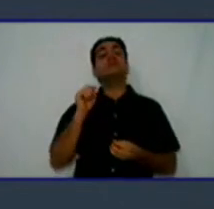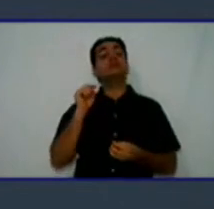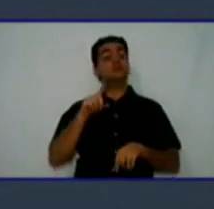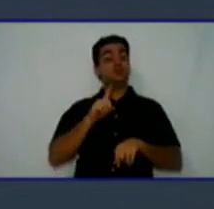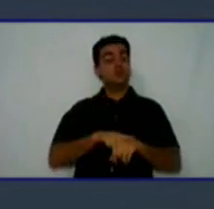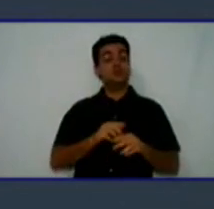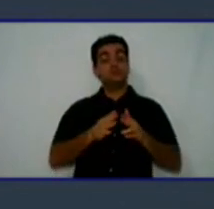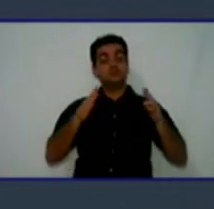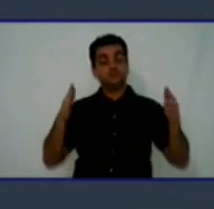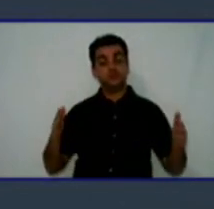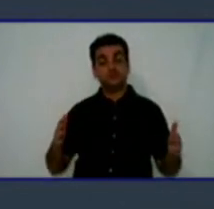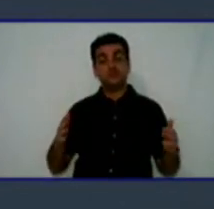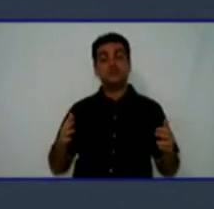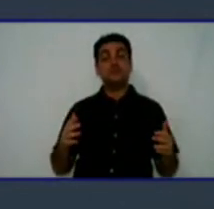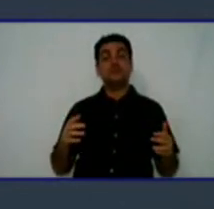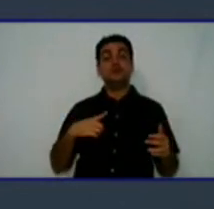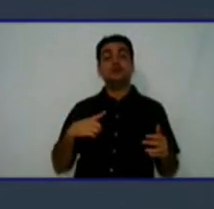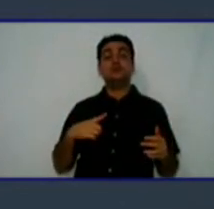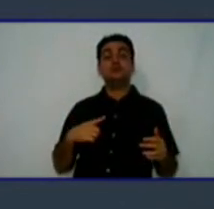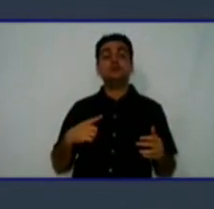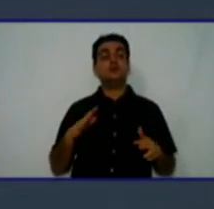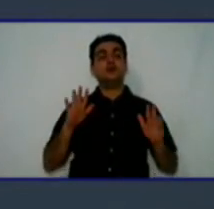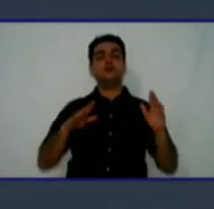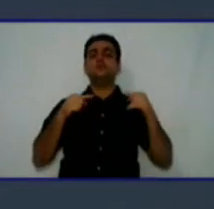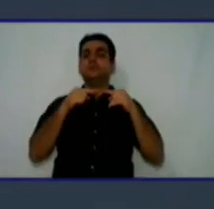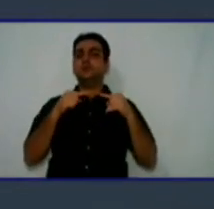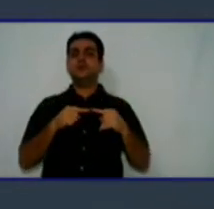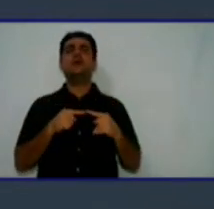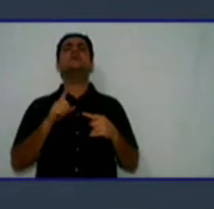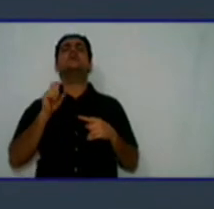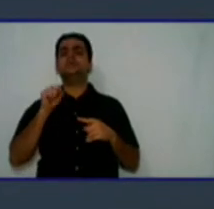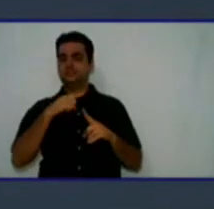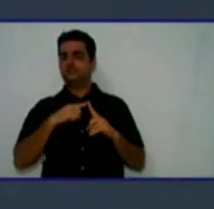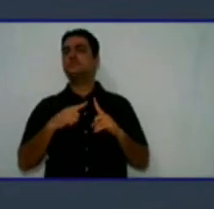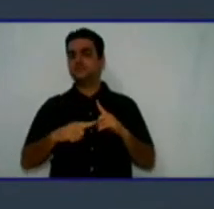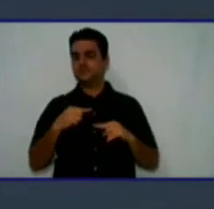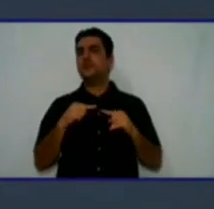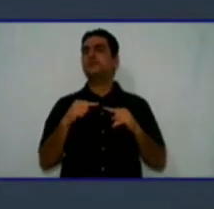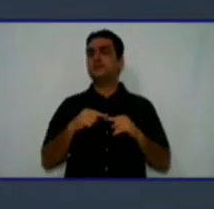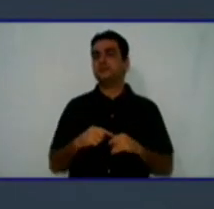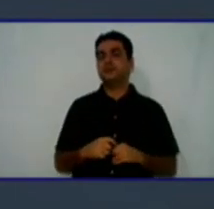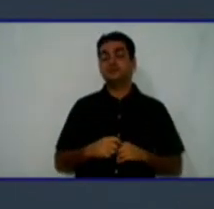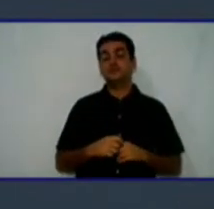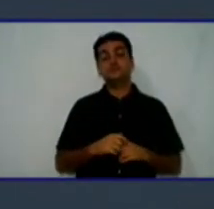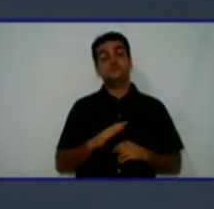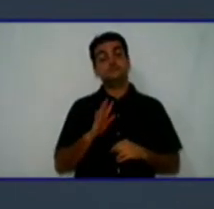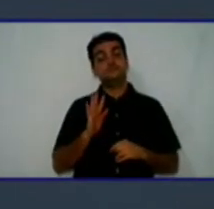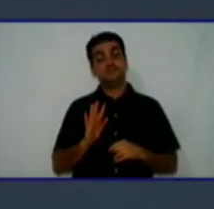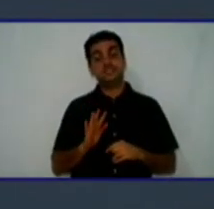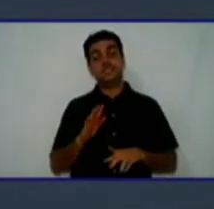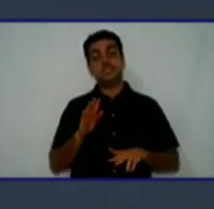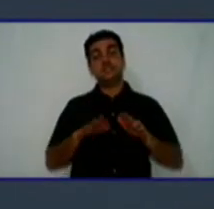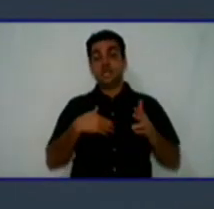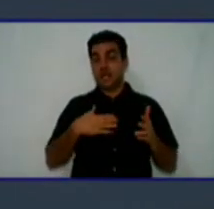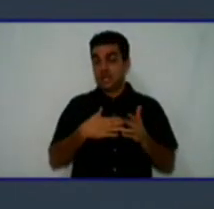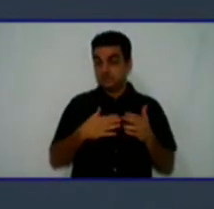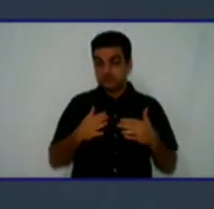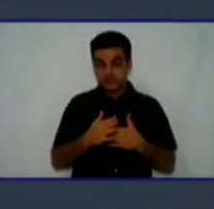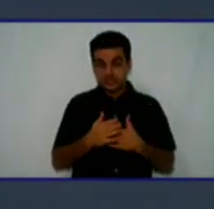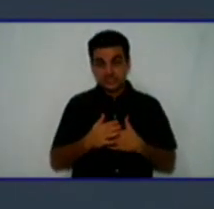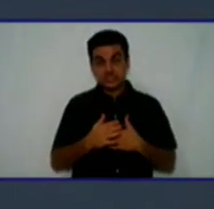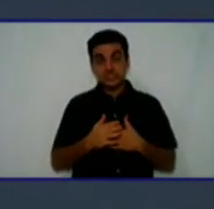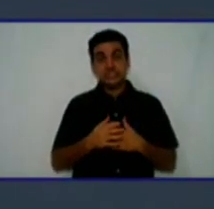ao período de pré-campanha, se aplicam as proibições. Isso não significa uma limitação